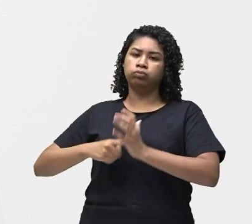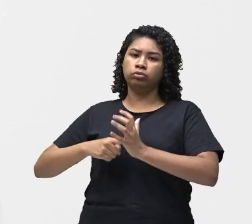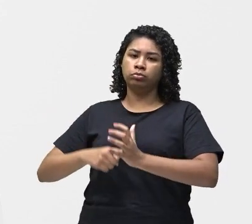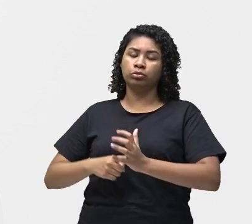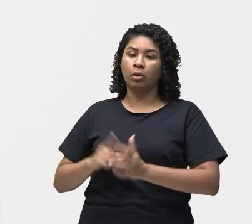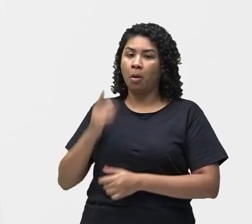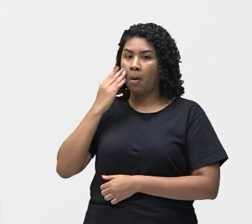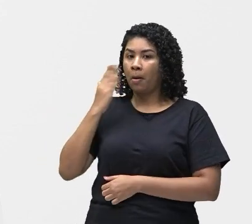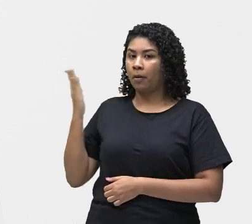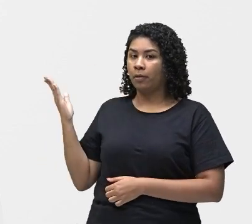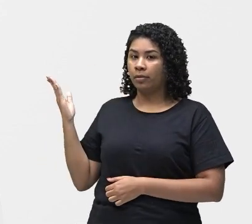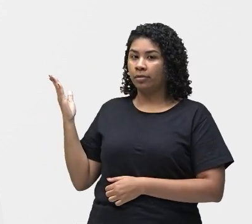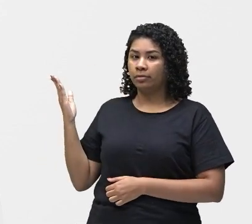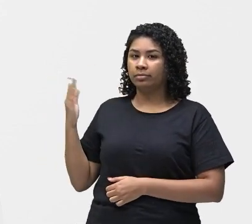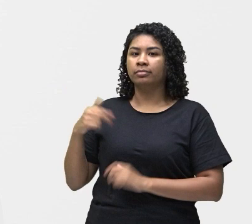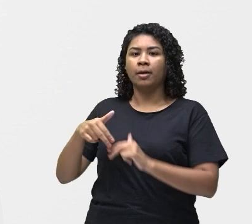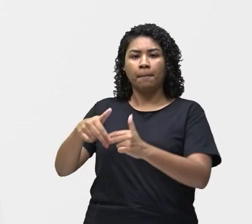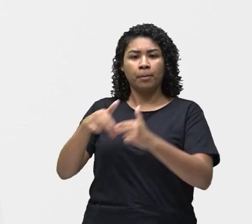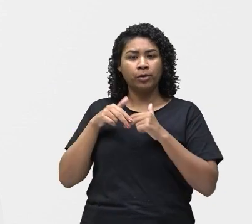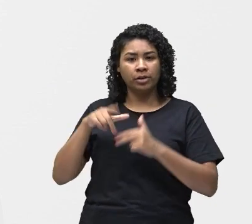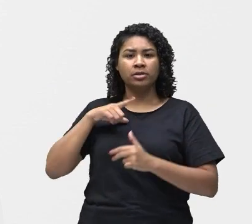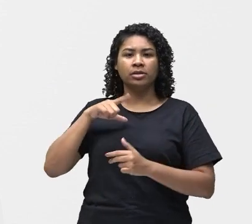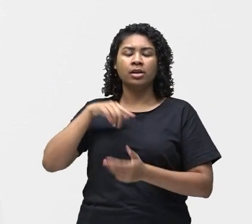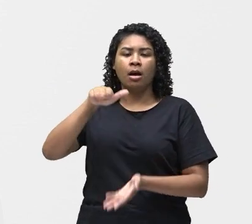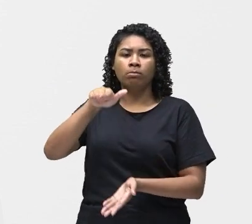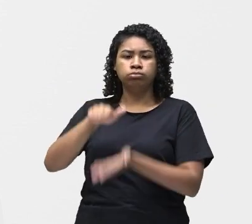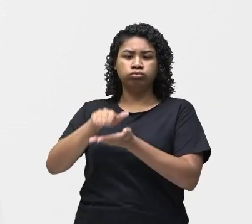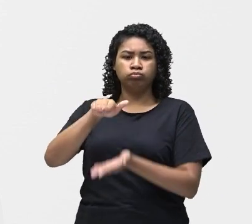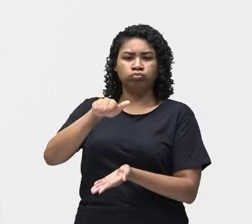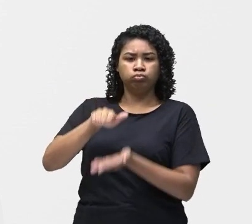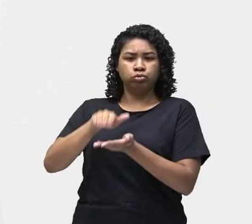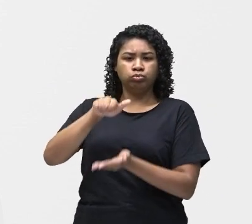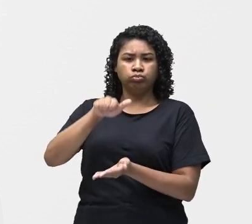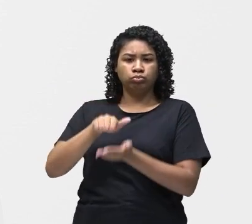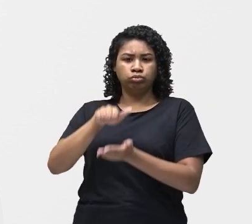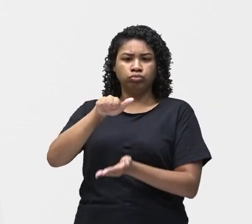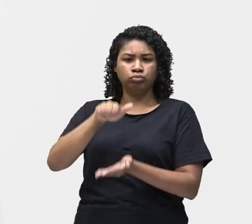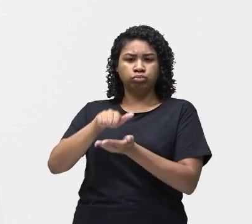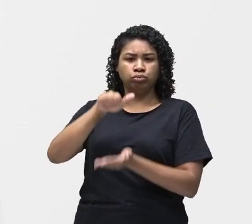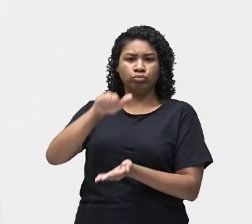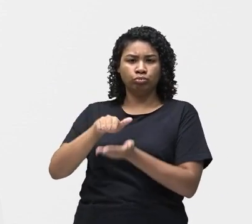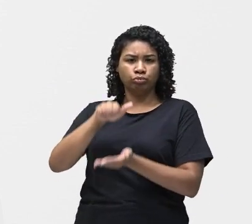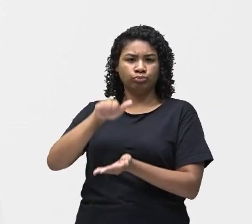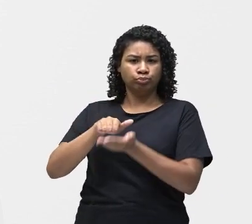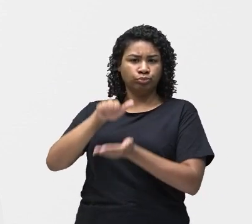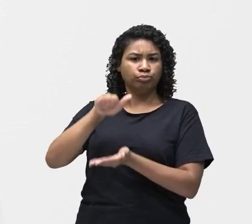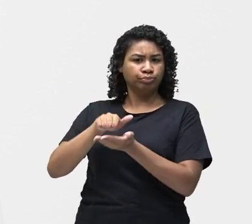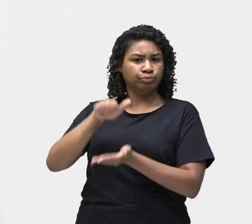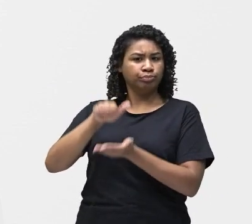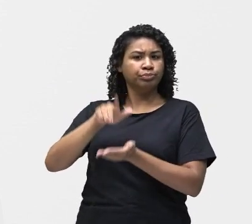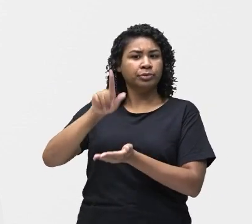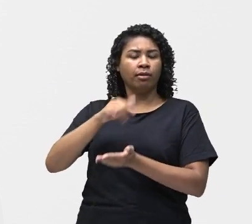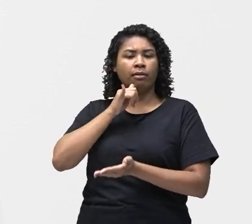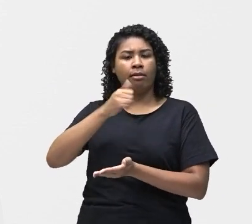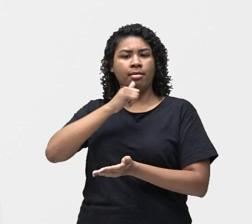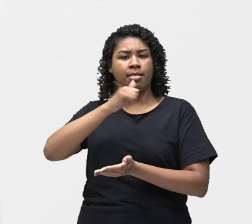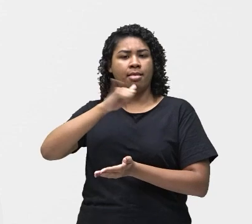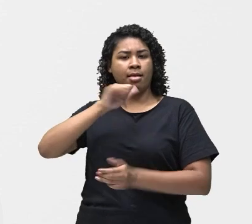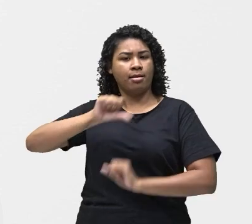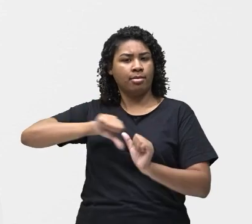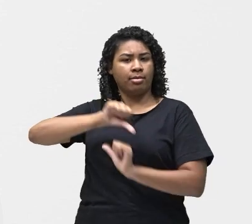essa queima ocorre o movimento do pistão para que tenha essa transformação de energia